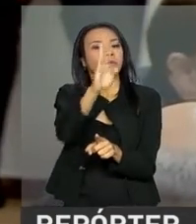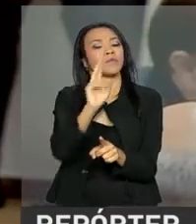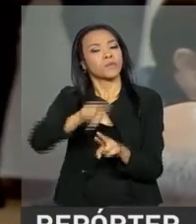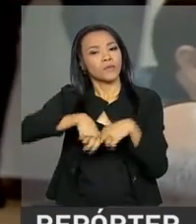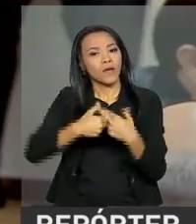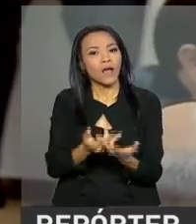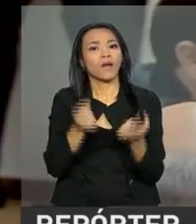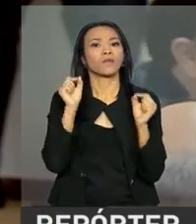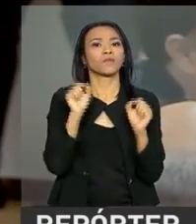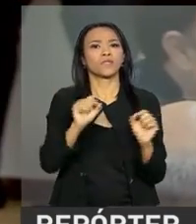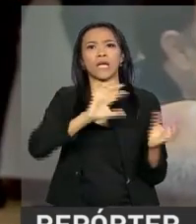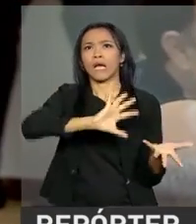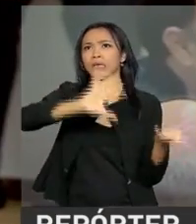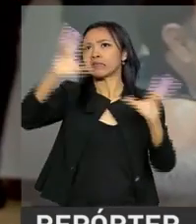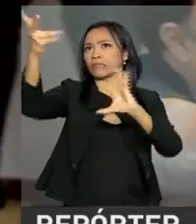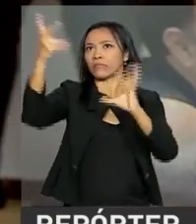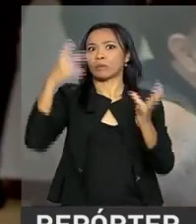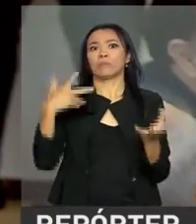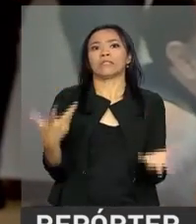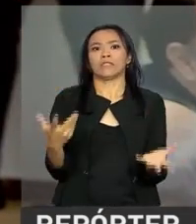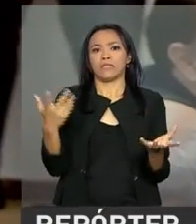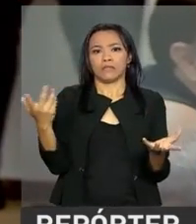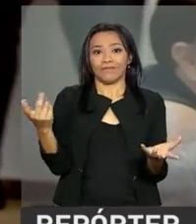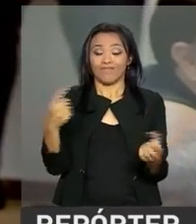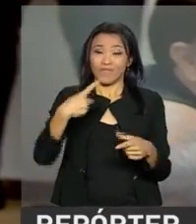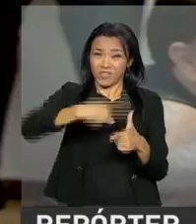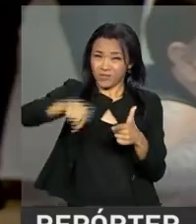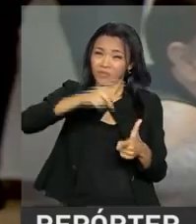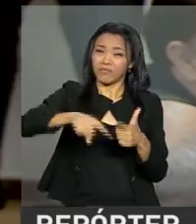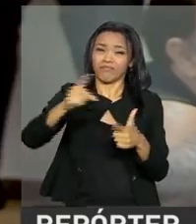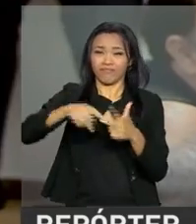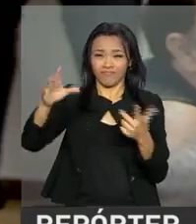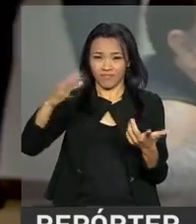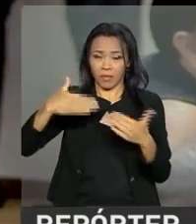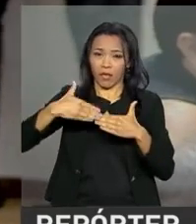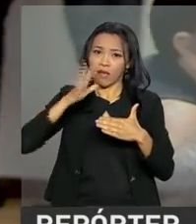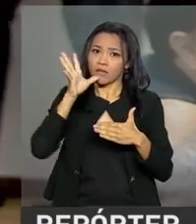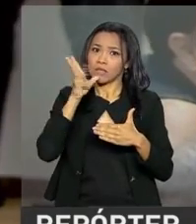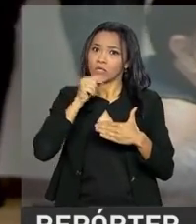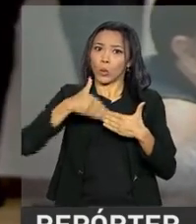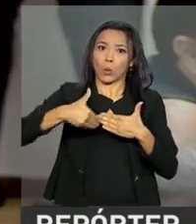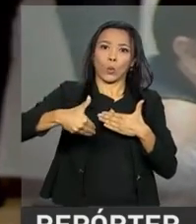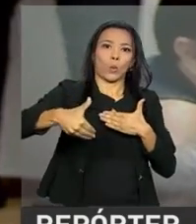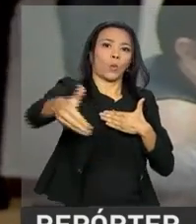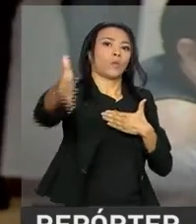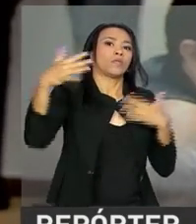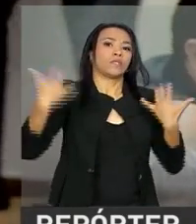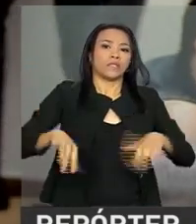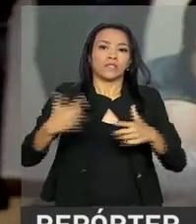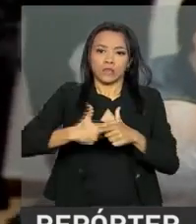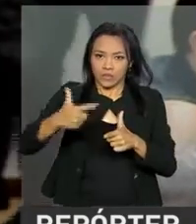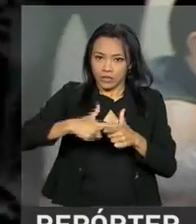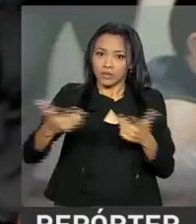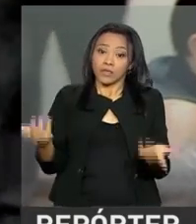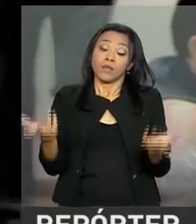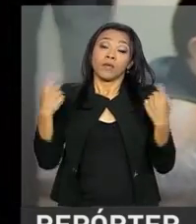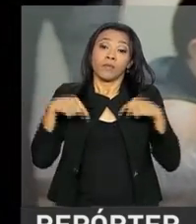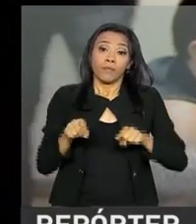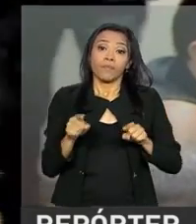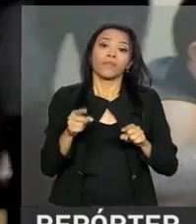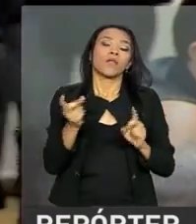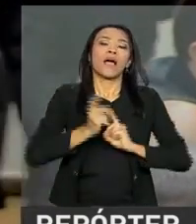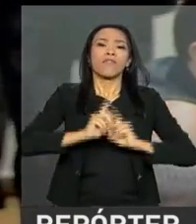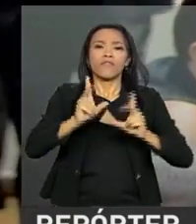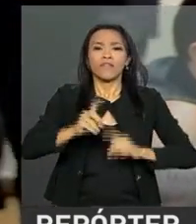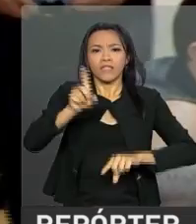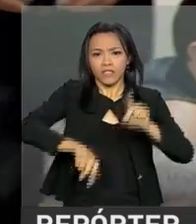do fenômeno climático El Niño e das estiagens prolongadas que ele provocou. Para se ter uma ideia, as exportações